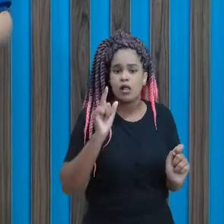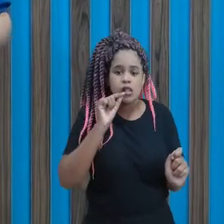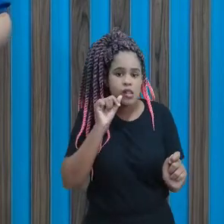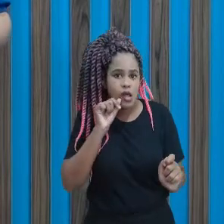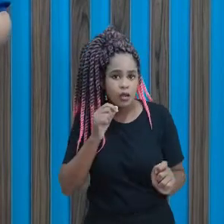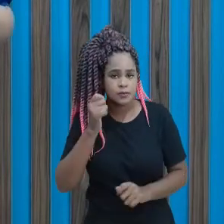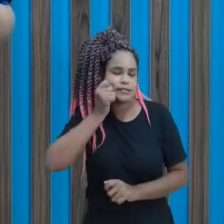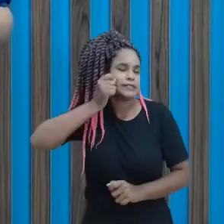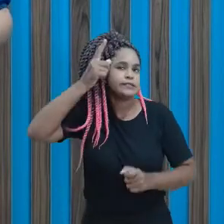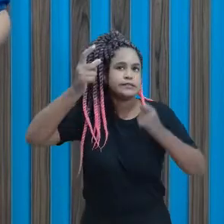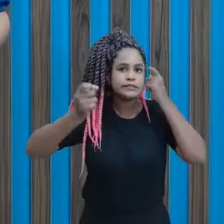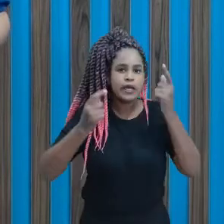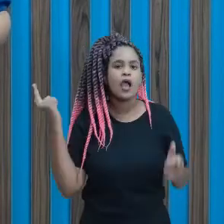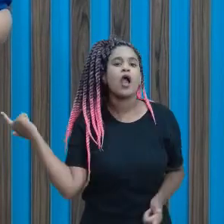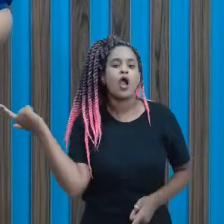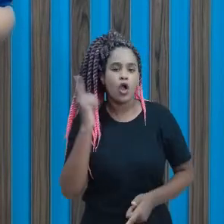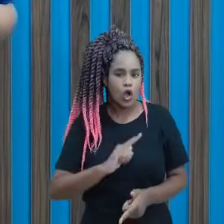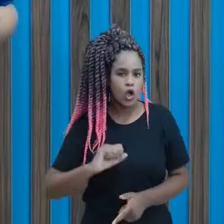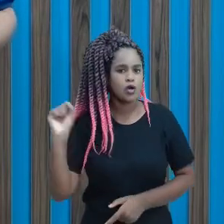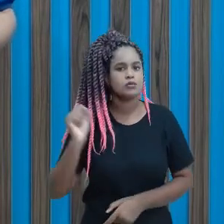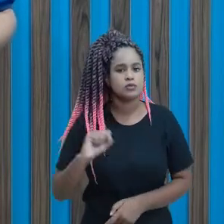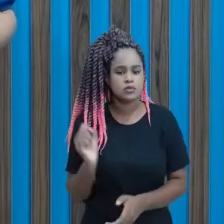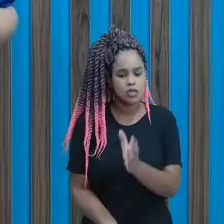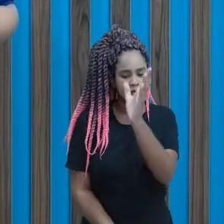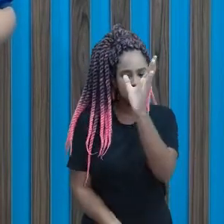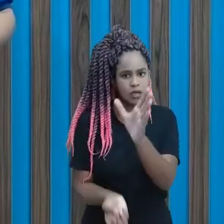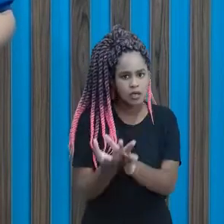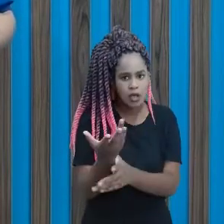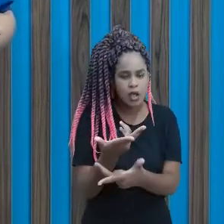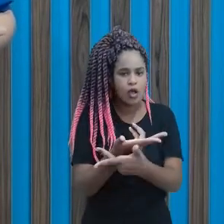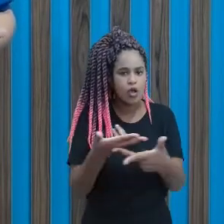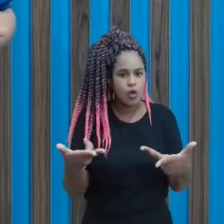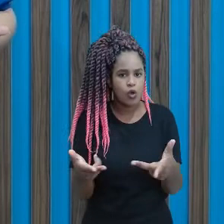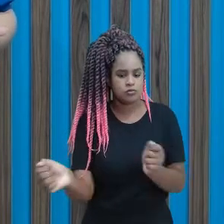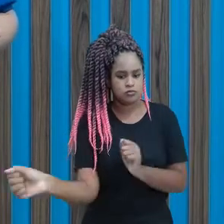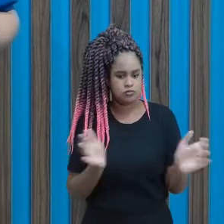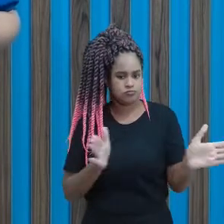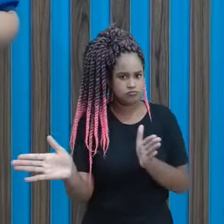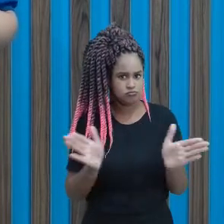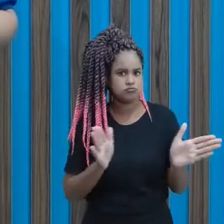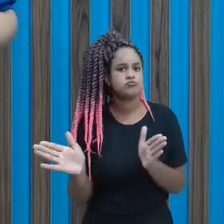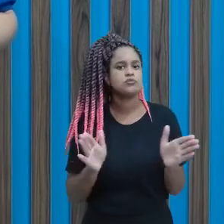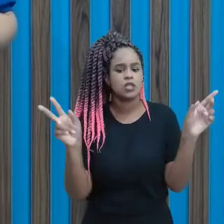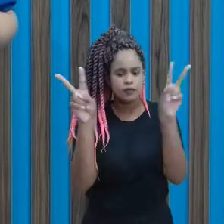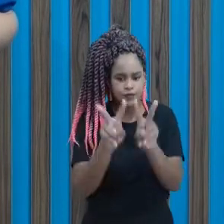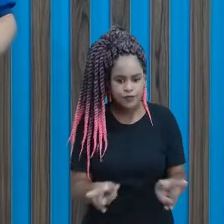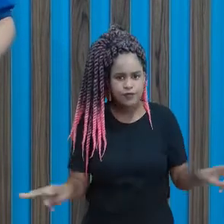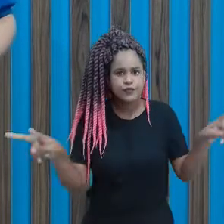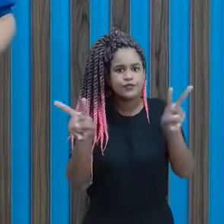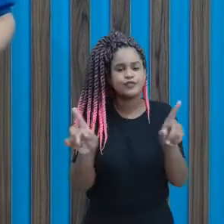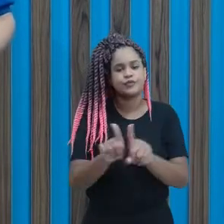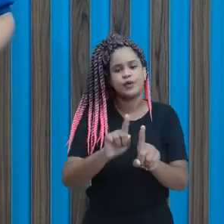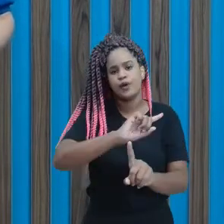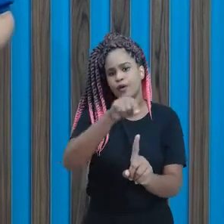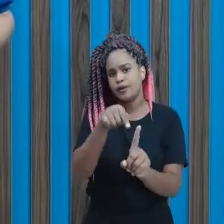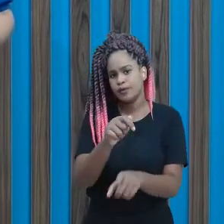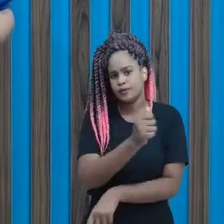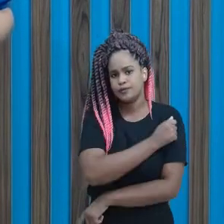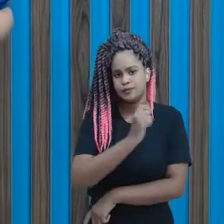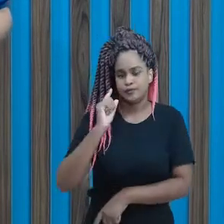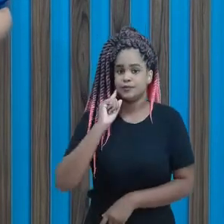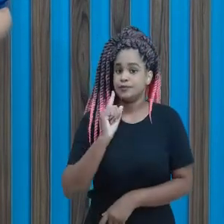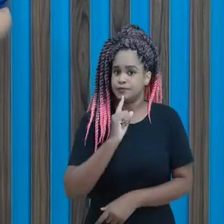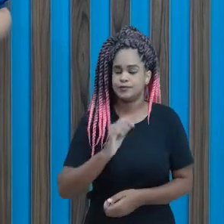boa ideia, a gente consegue construir materiais acessíveis, visuais, para os estudantes surdos.